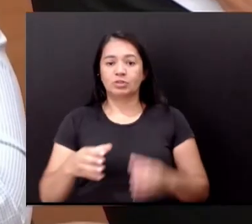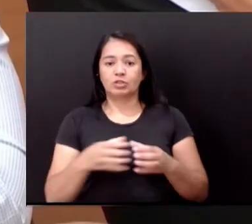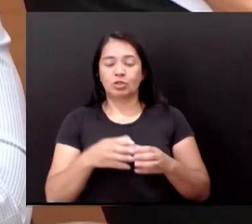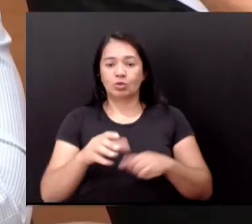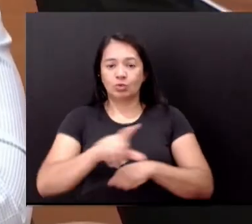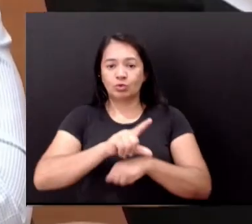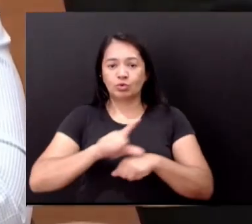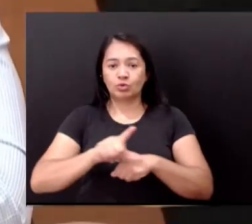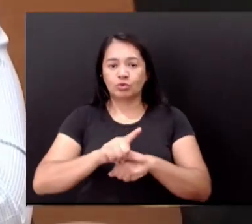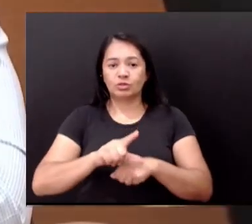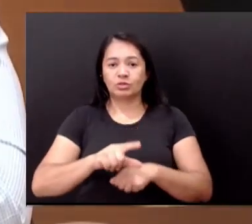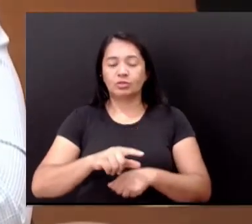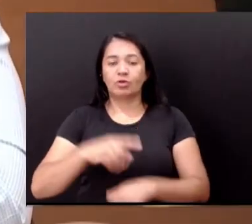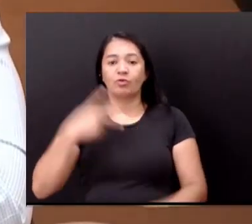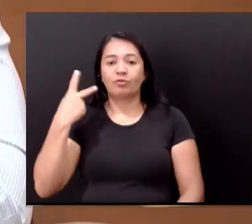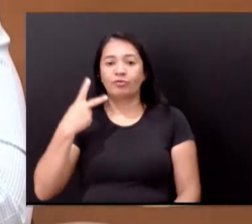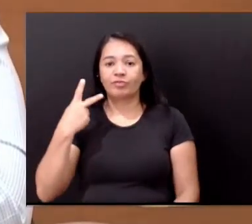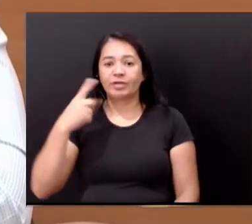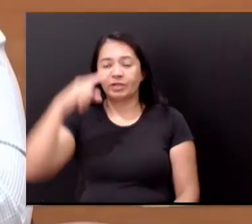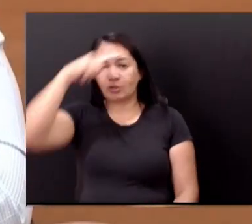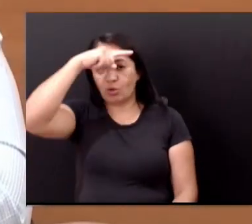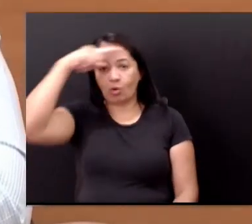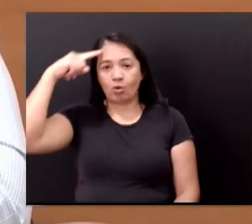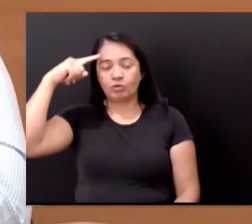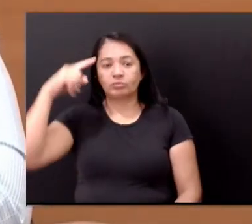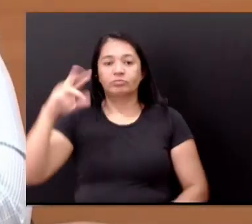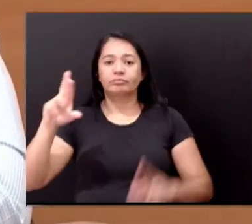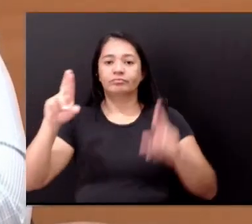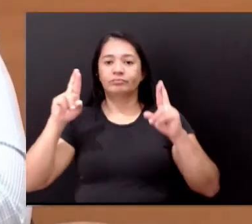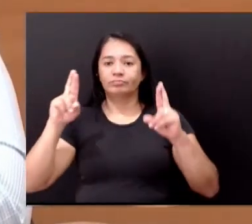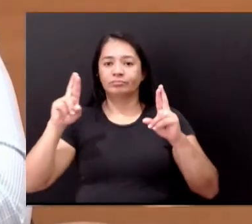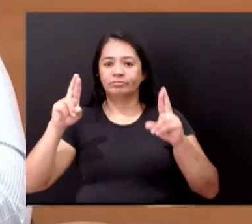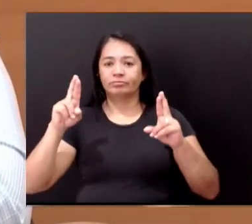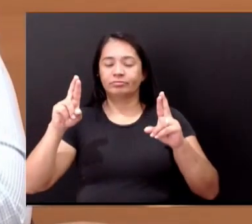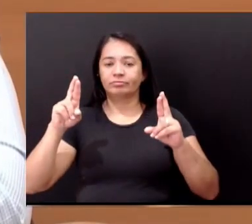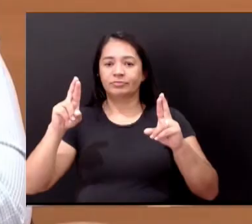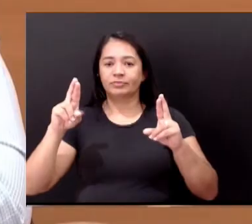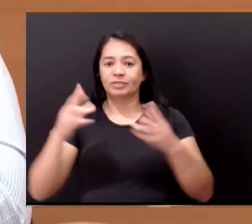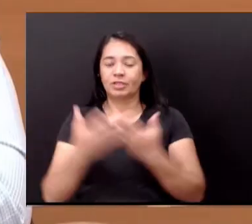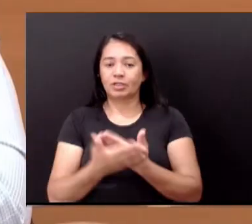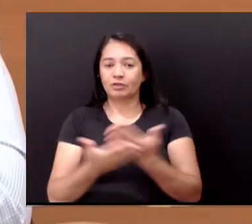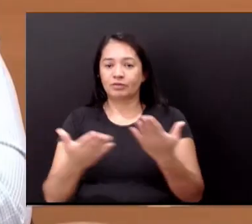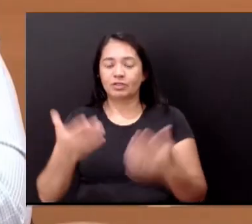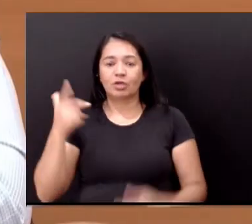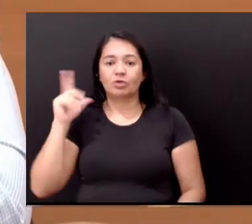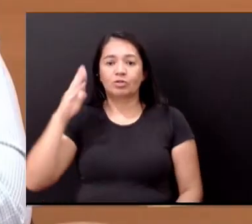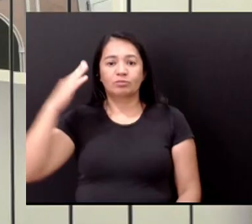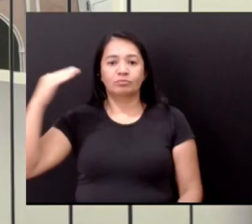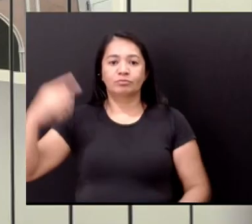Alejandro, e torço para que cada vez mais Vossa Excelência tenha sucesso na política.